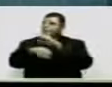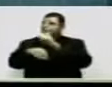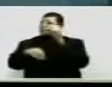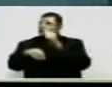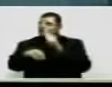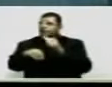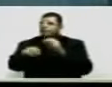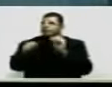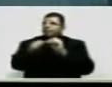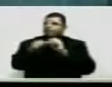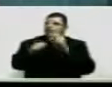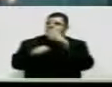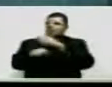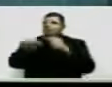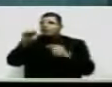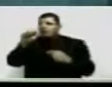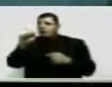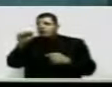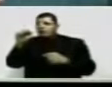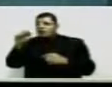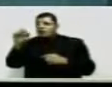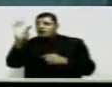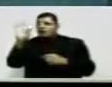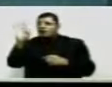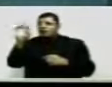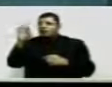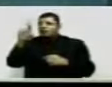manutenção desses aterros sanitários. Nenhum